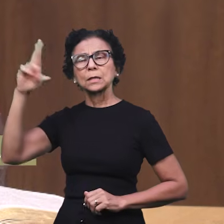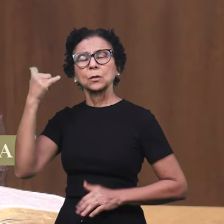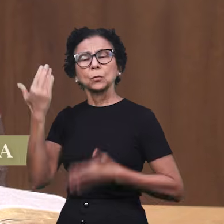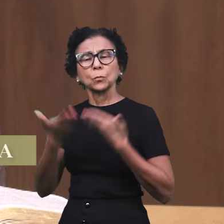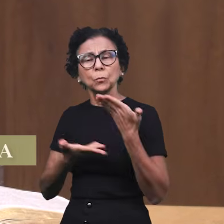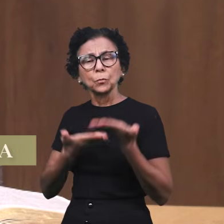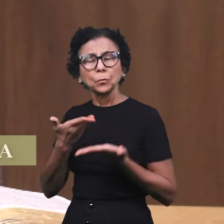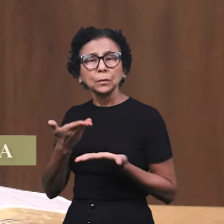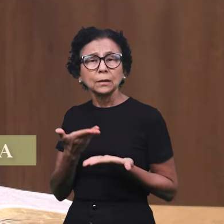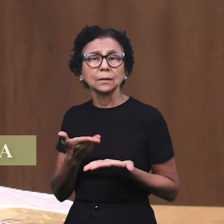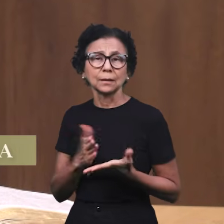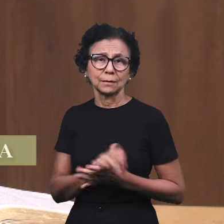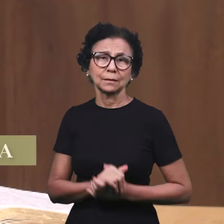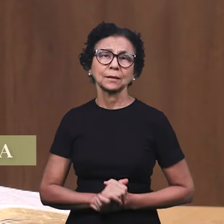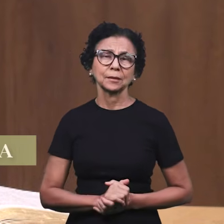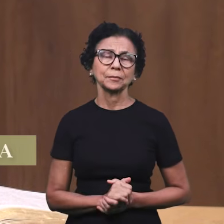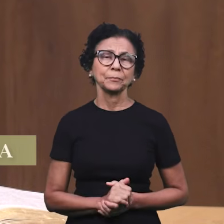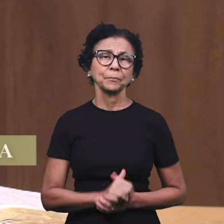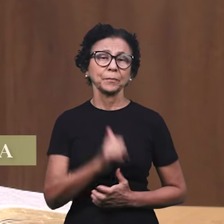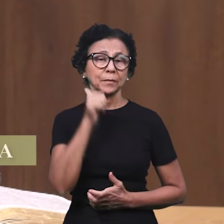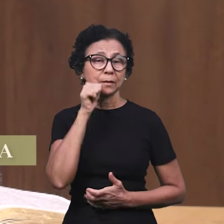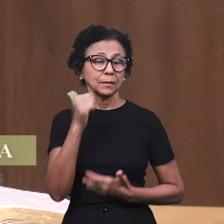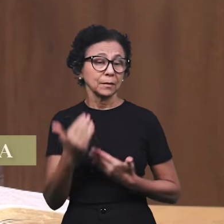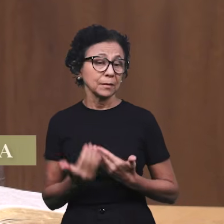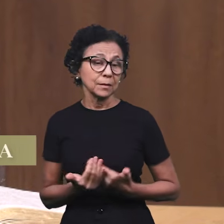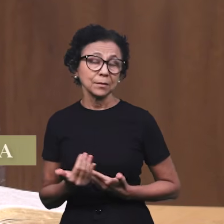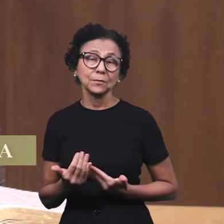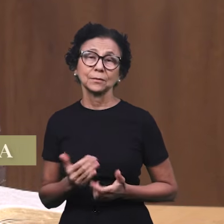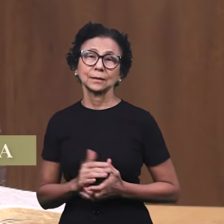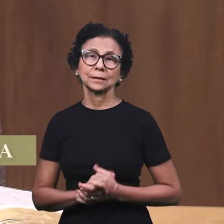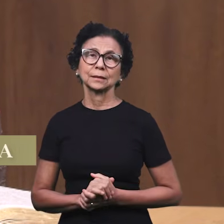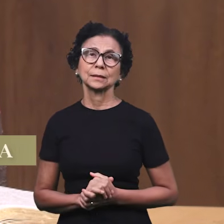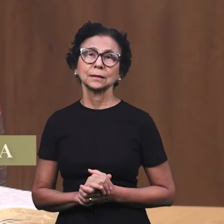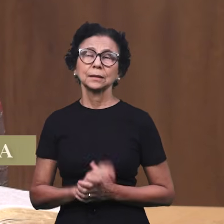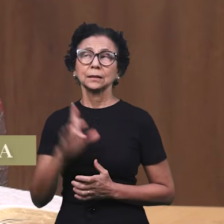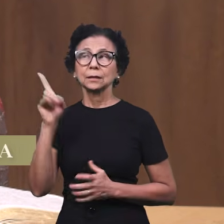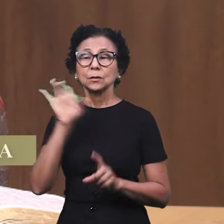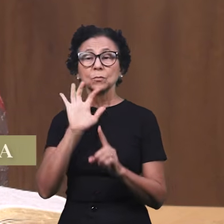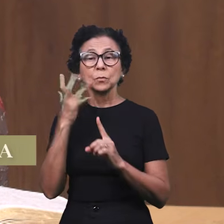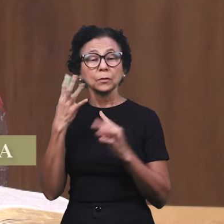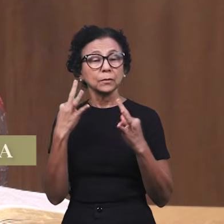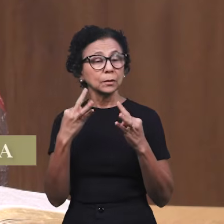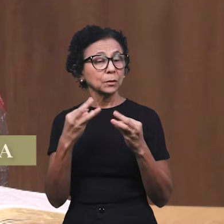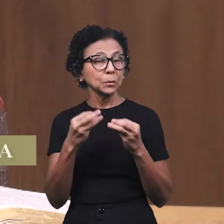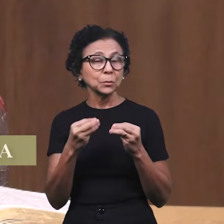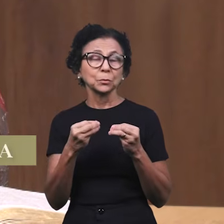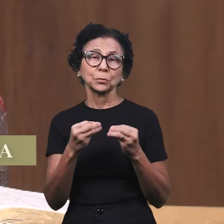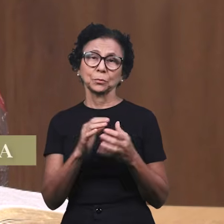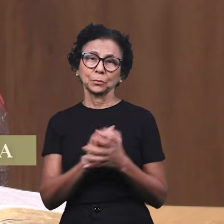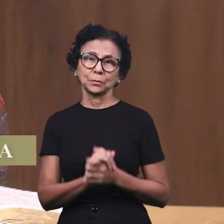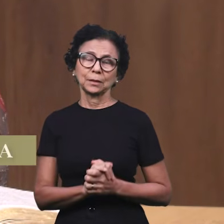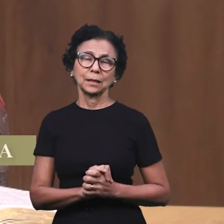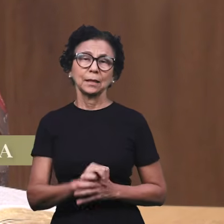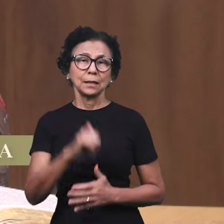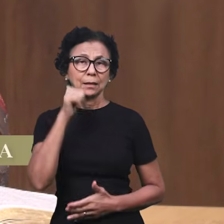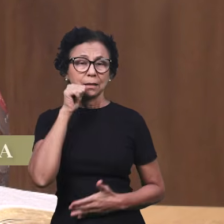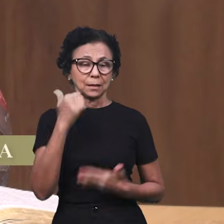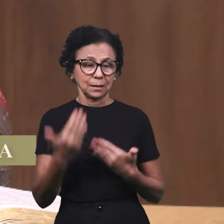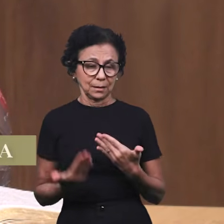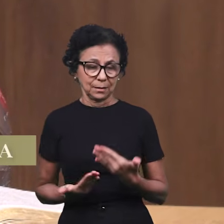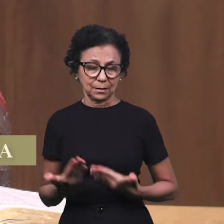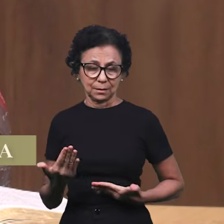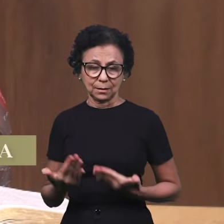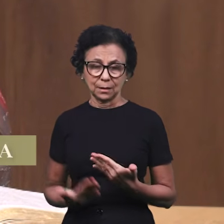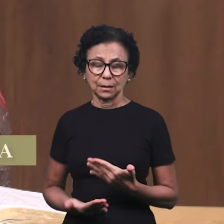dessa serva ao Senhor é fundamental para que o Senhor providencie a bênção que